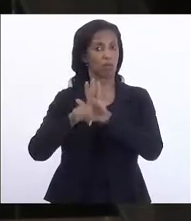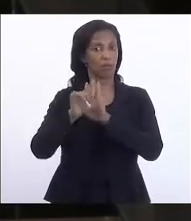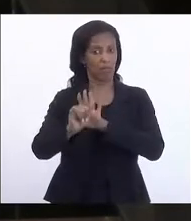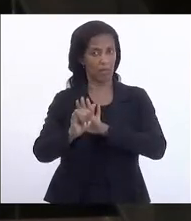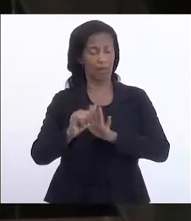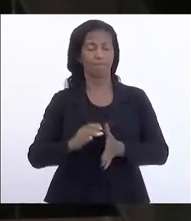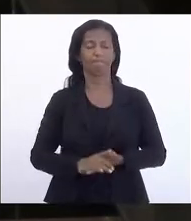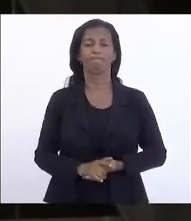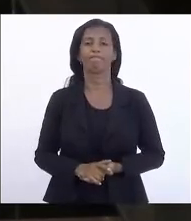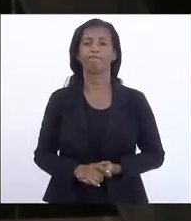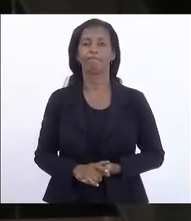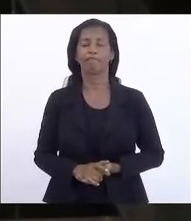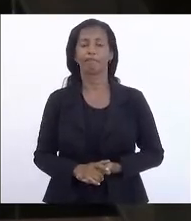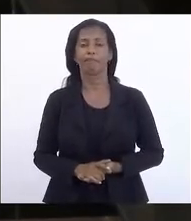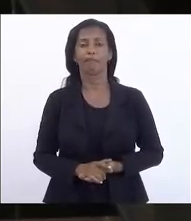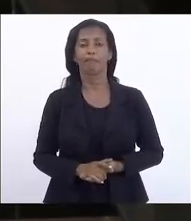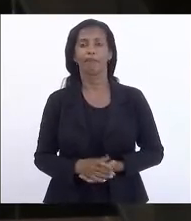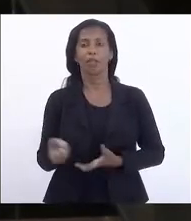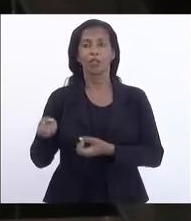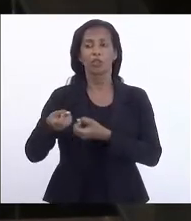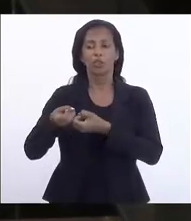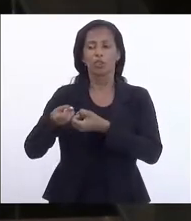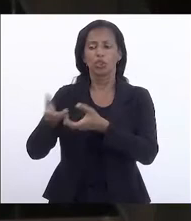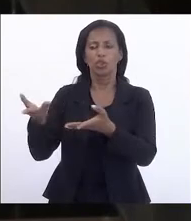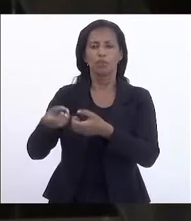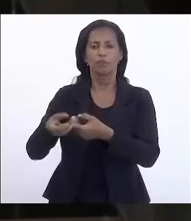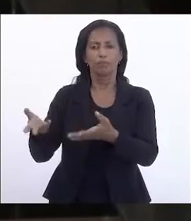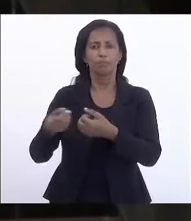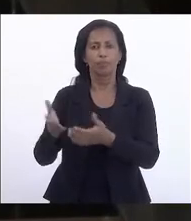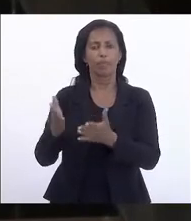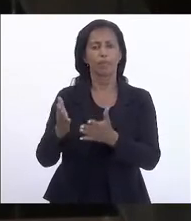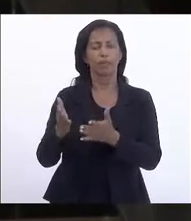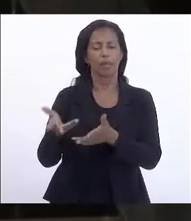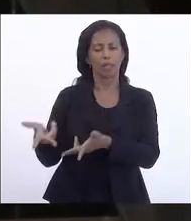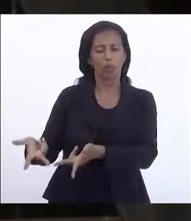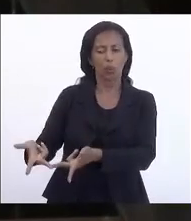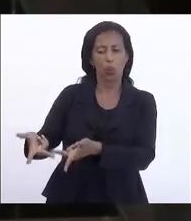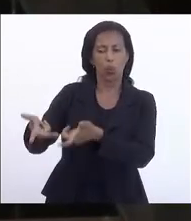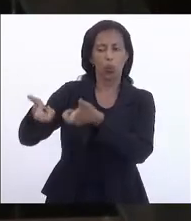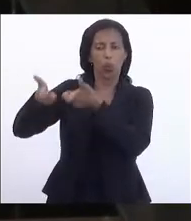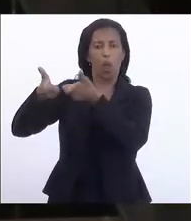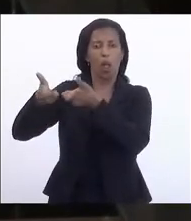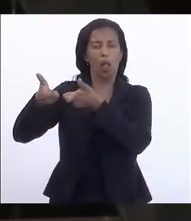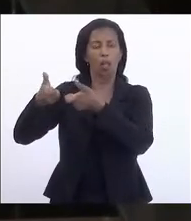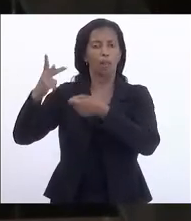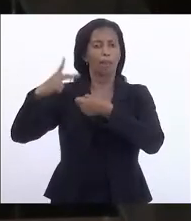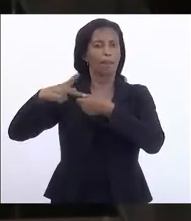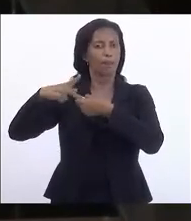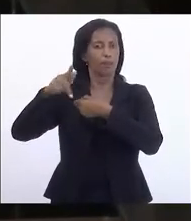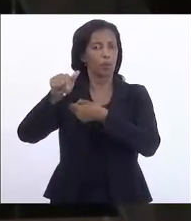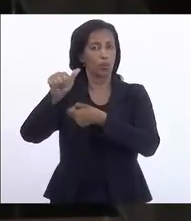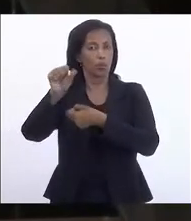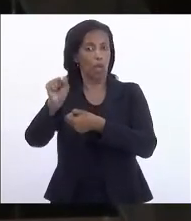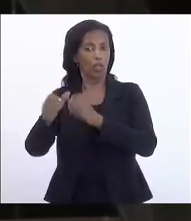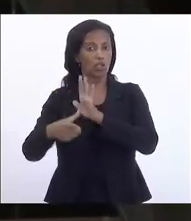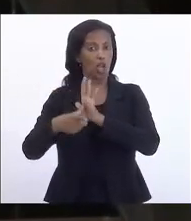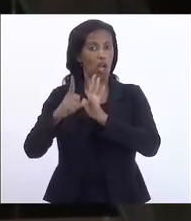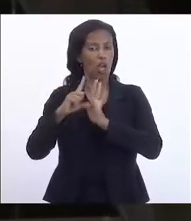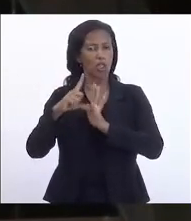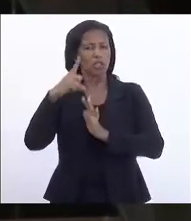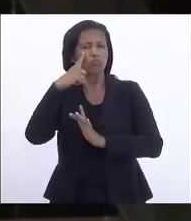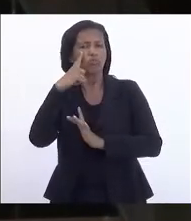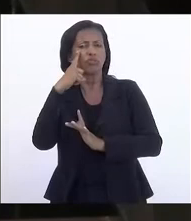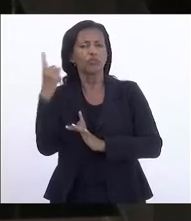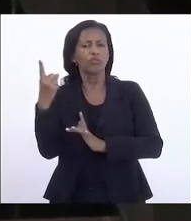deduzir despesas que elas fazem no processo de exploração do petróleo e do gás antes de definir o valor que